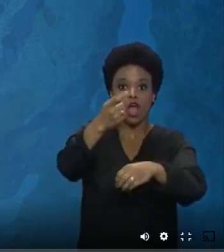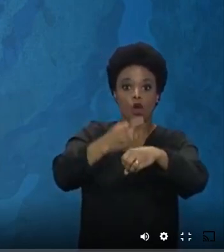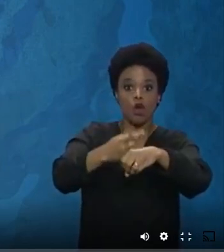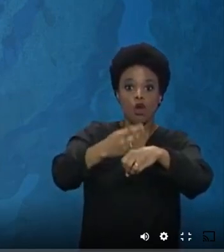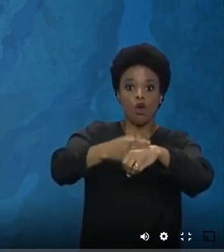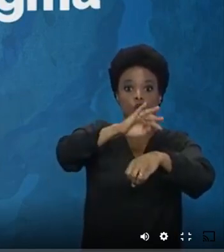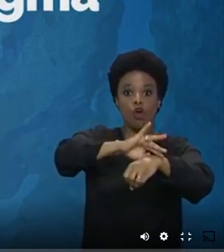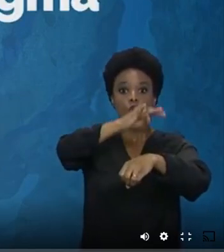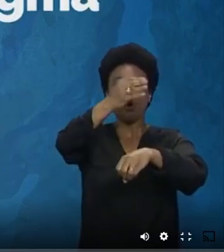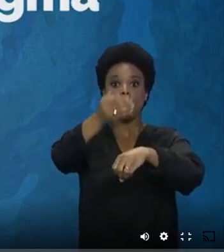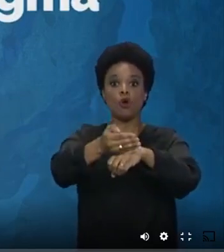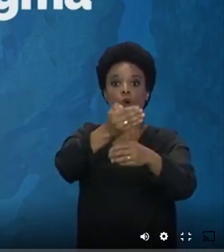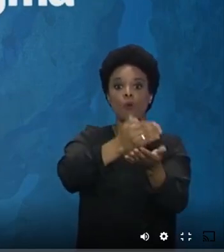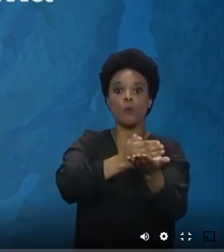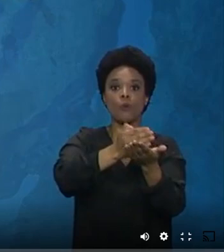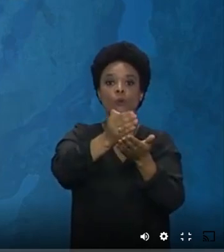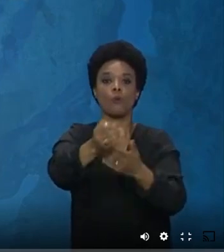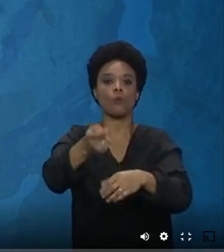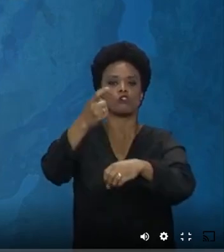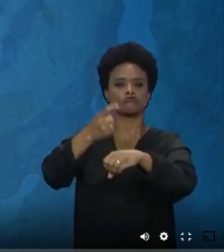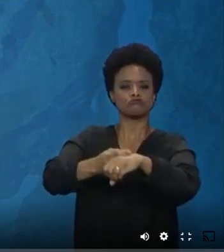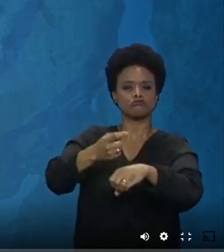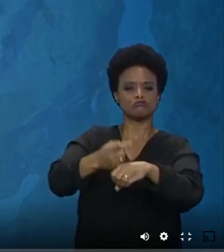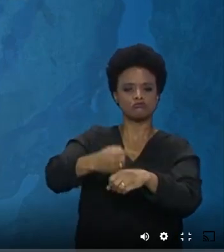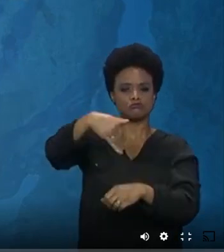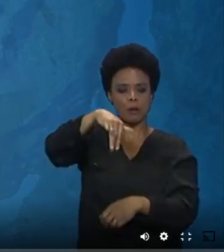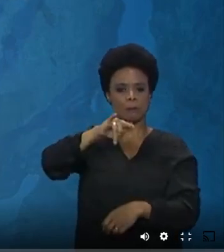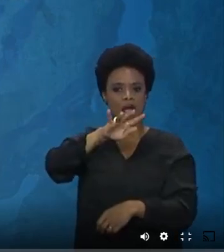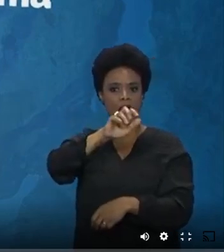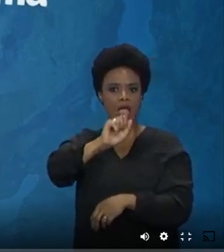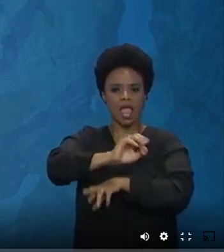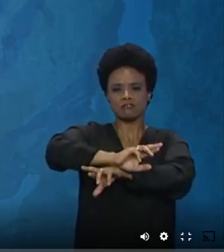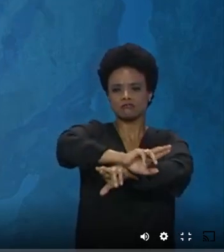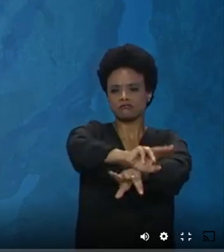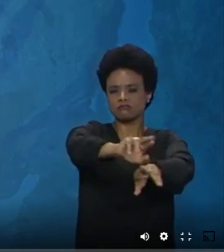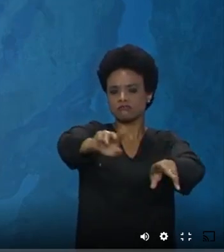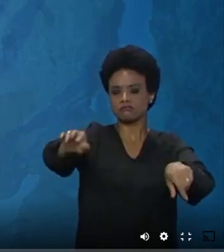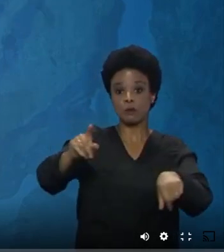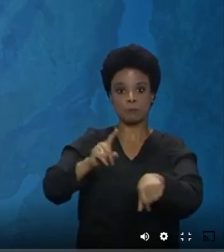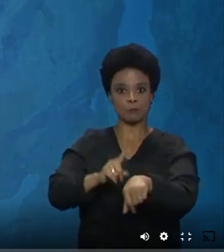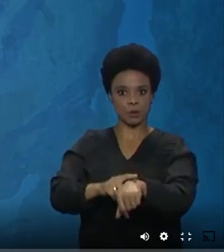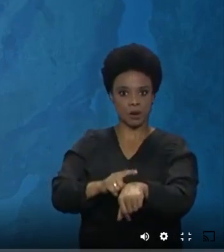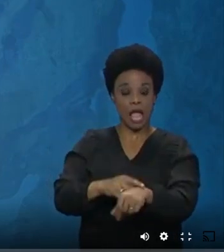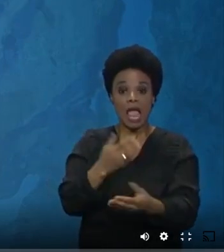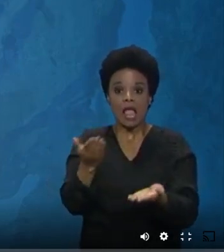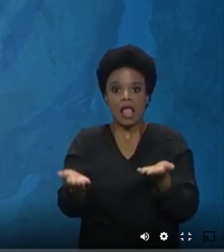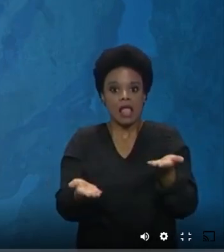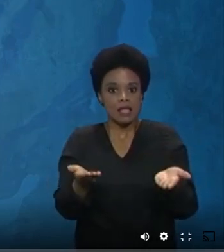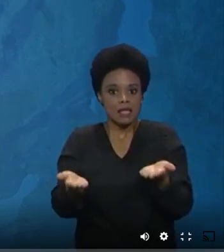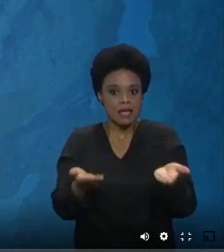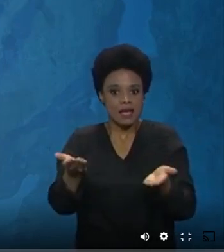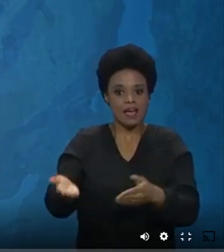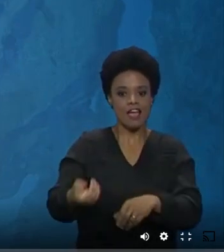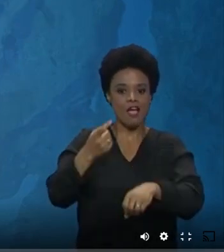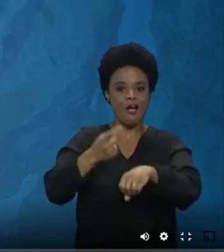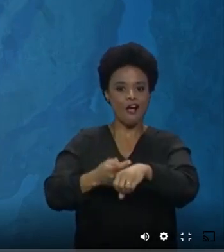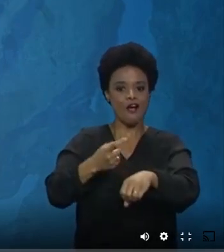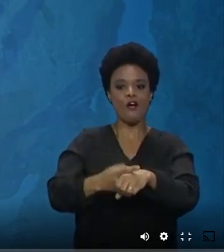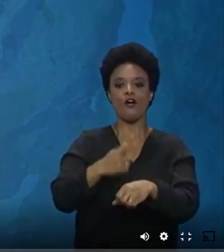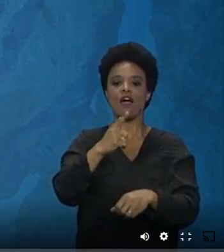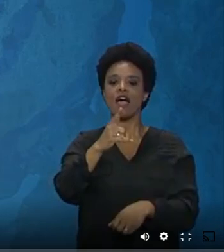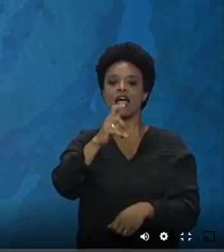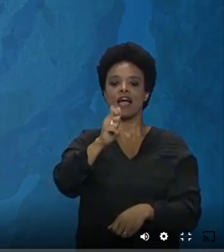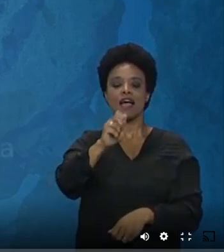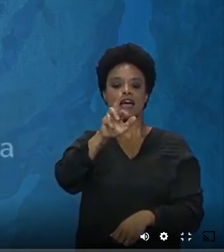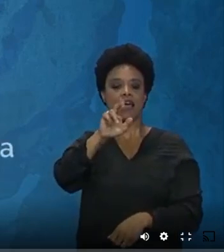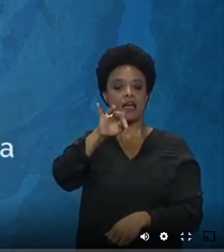se formam a partir da solidificação do magma em diferentes situações. As rochas plutônicas, como o granito e o gabbro,